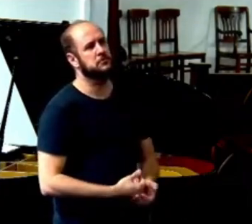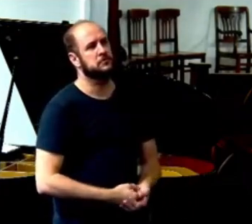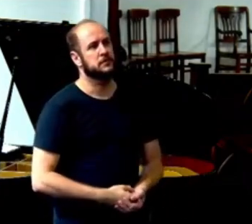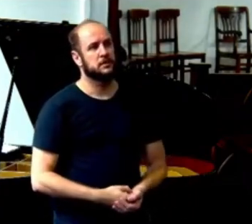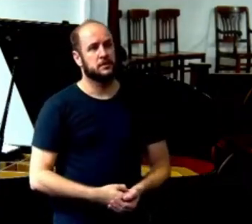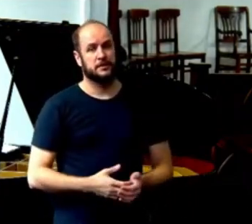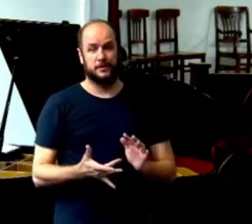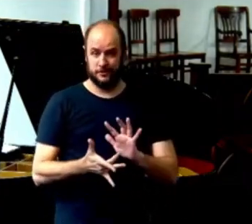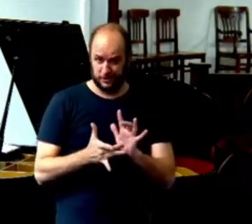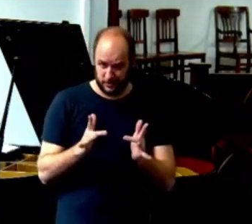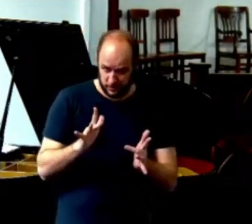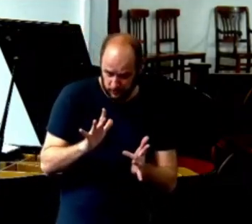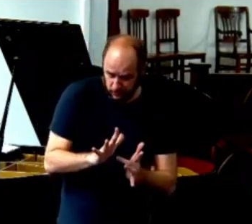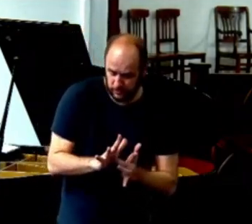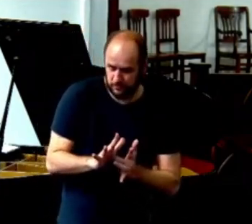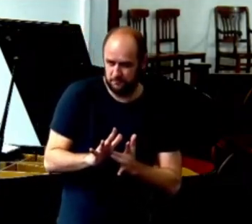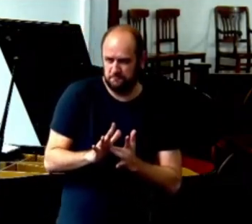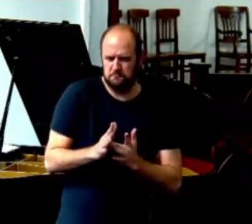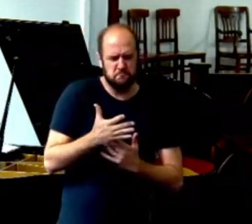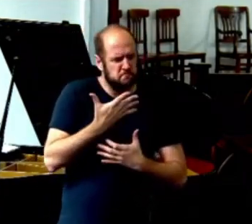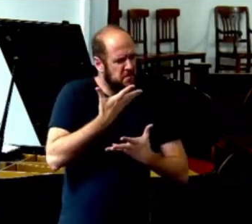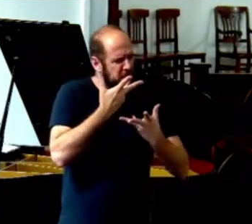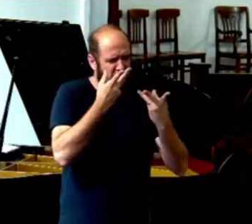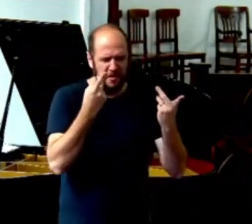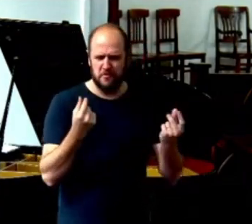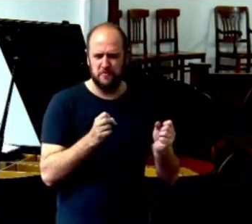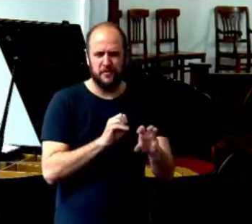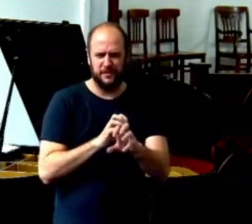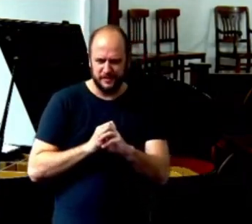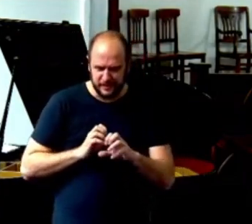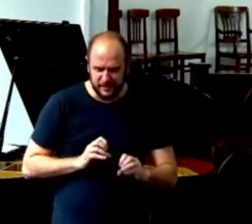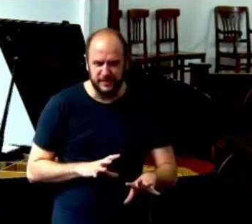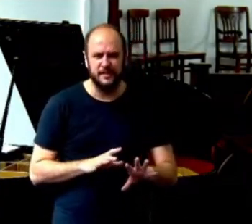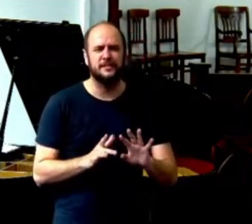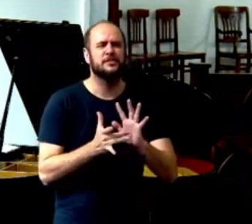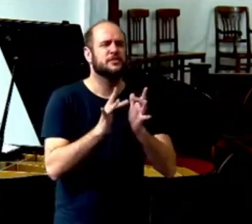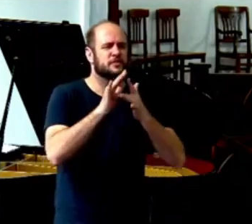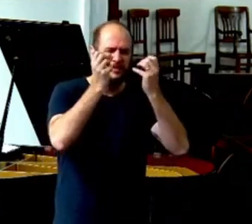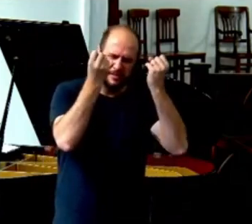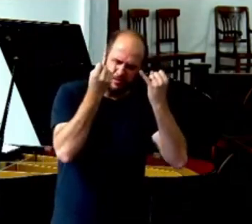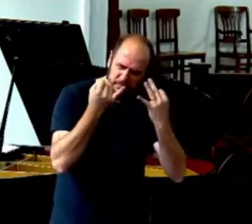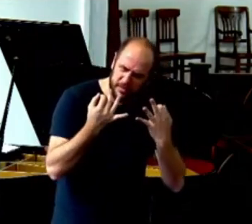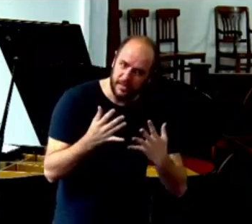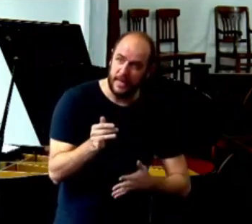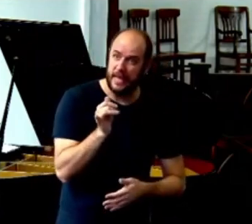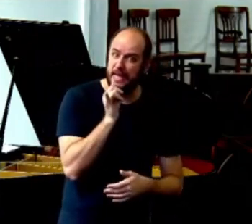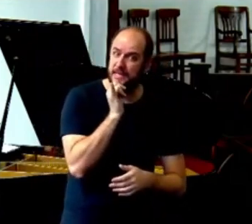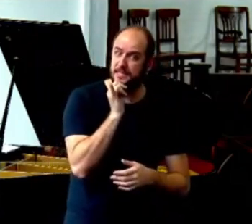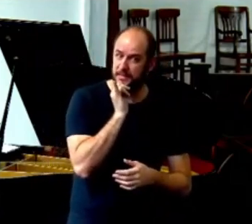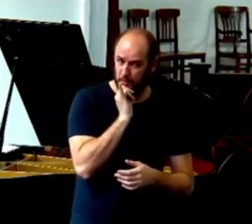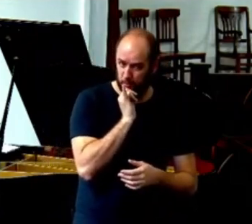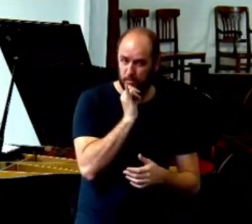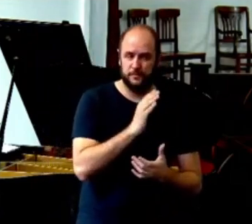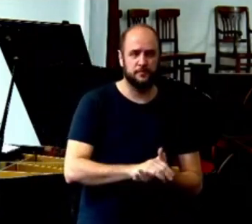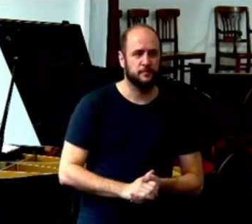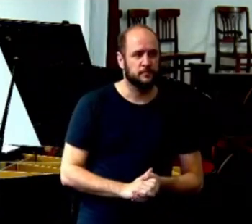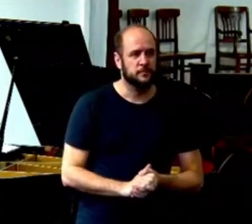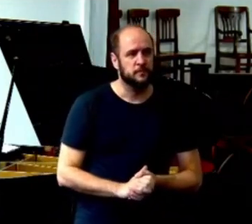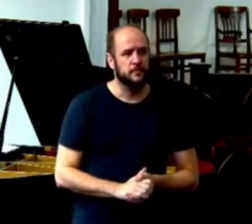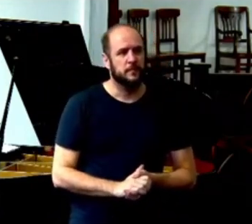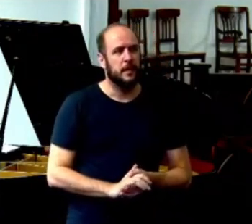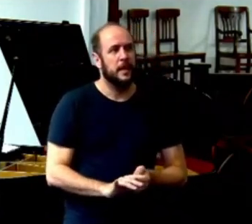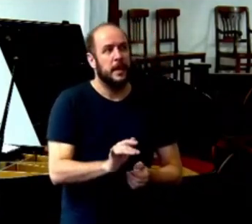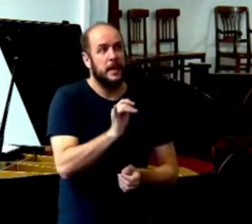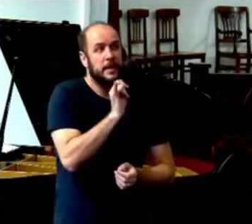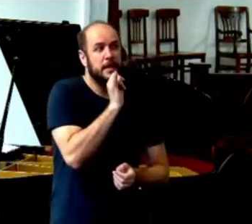Daí Cristo, com a sua maestria no ensino, Ele se utiliza de um exemplo. Um